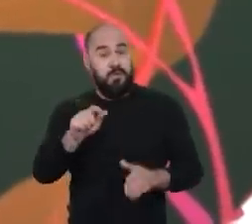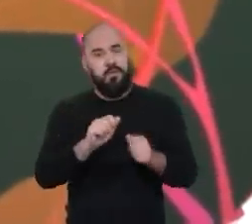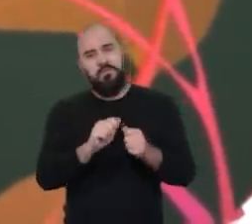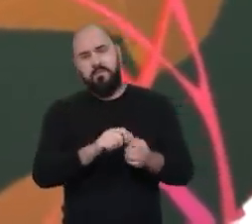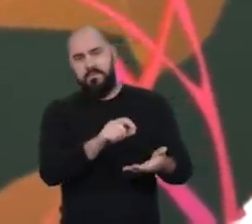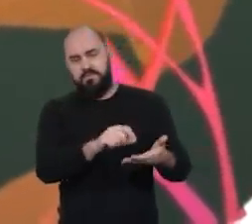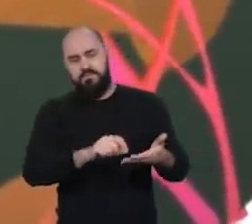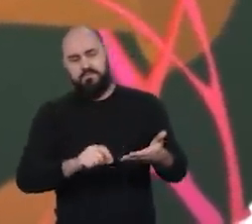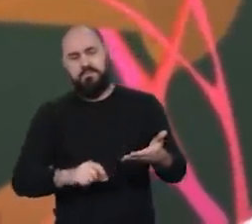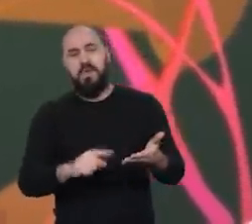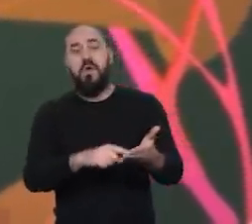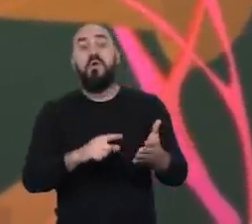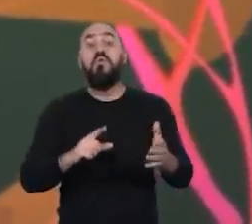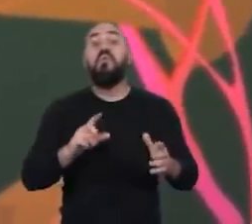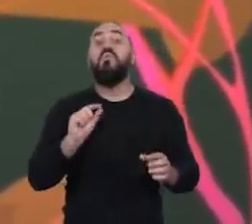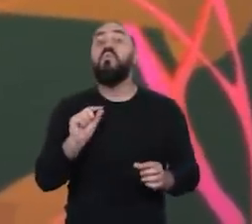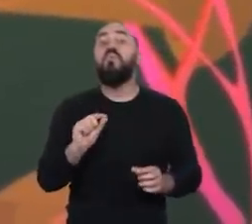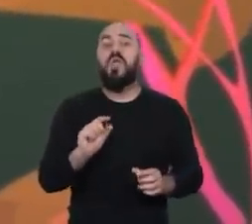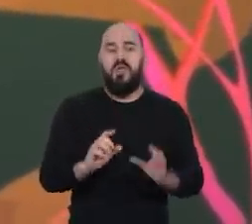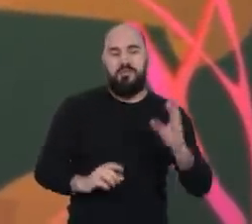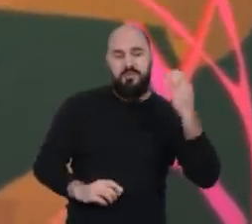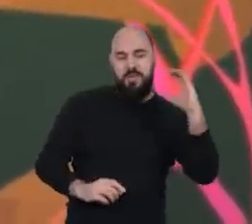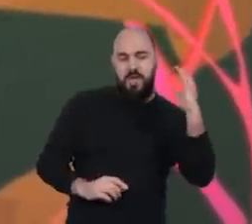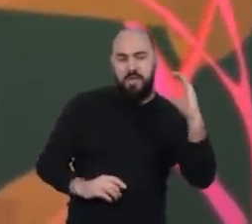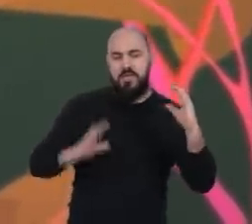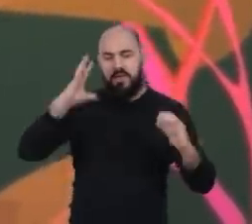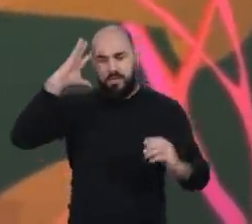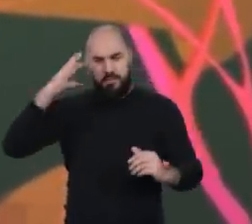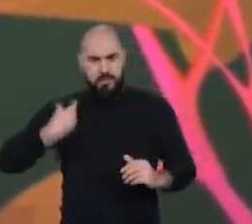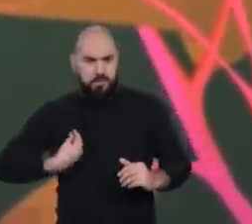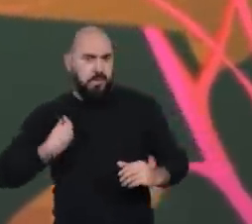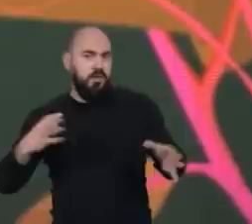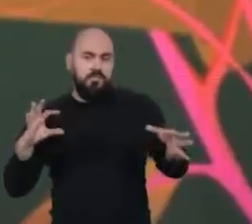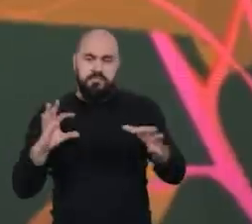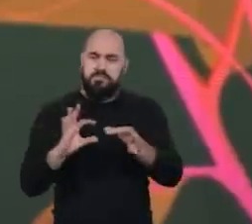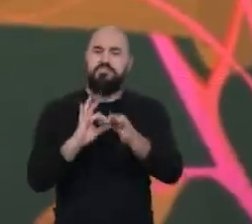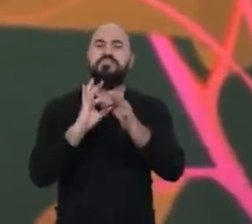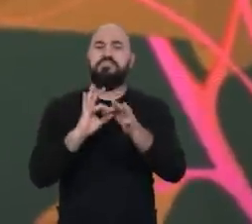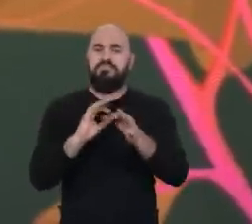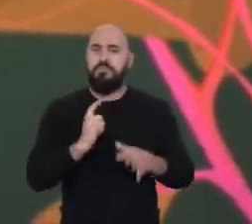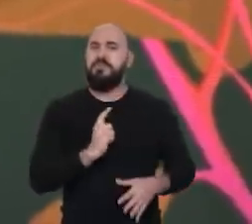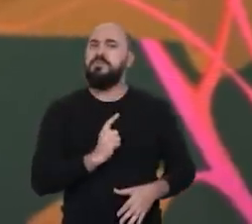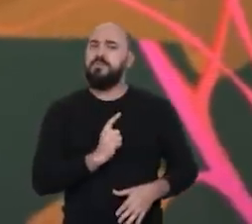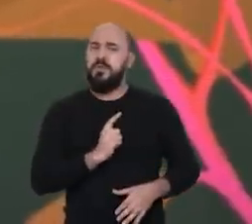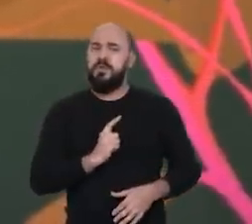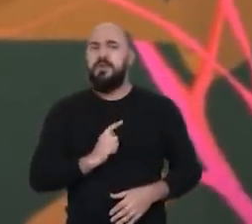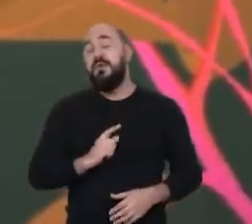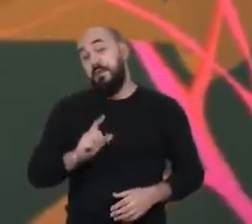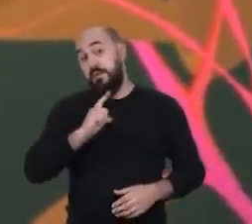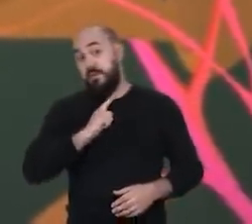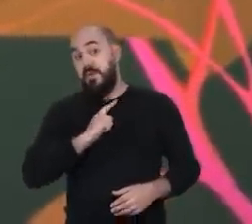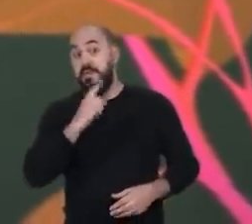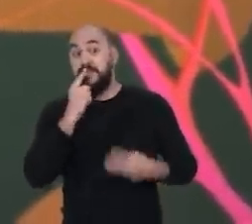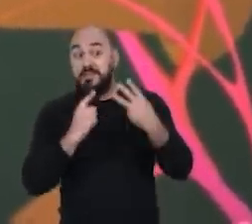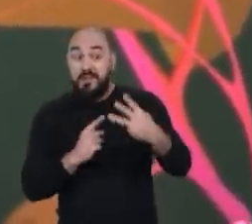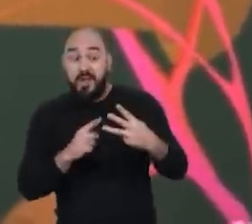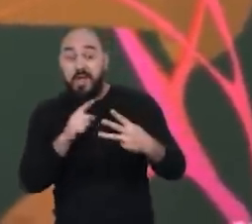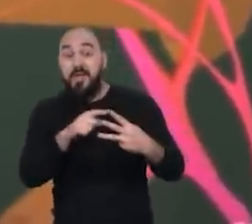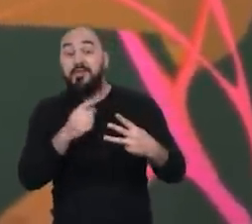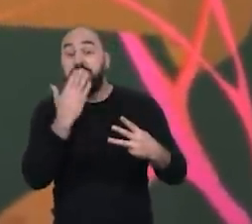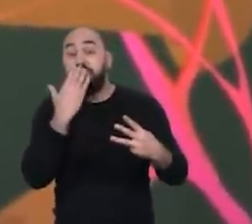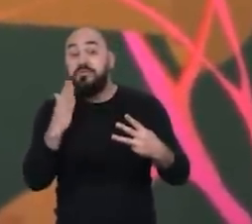com a espiritualidade. Cris, vai ajudar para o meu casamento? Claro! E já vou falar para você que nós vamos ter três formas de você adquirir essa